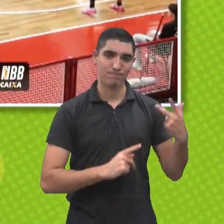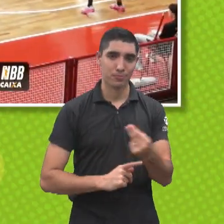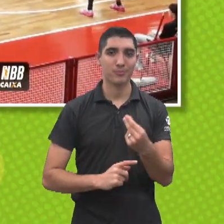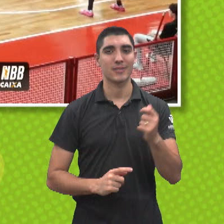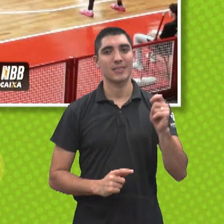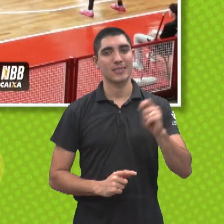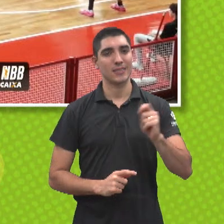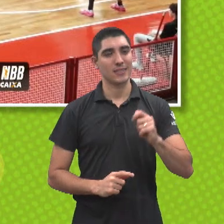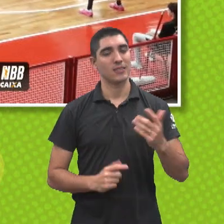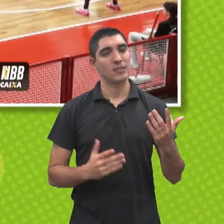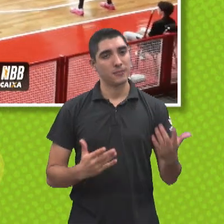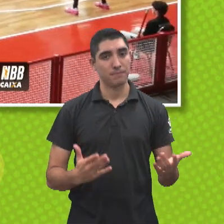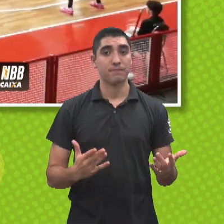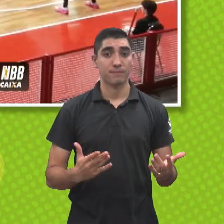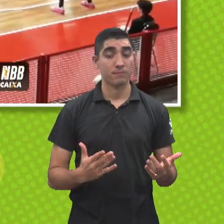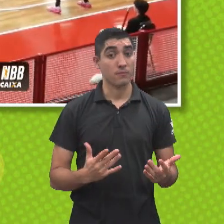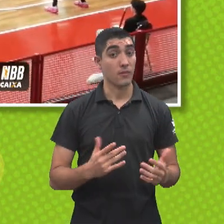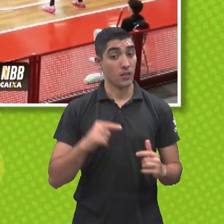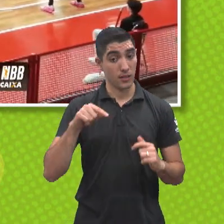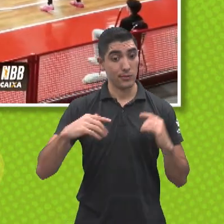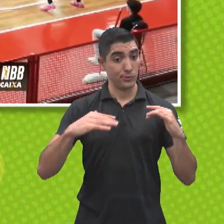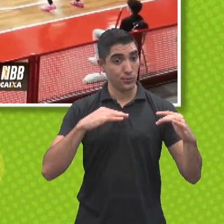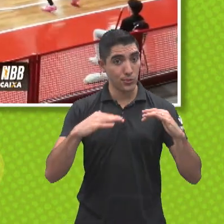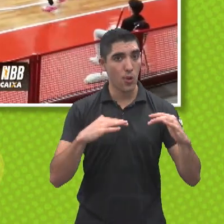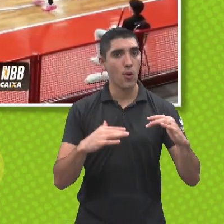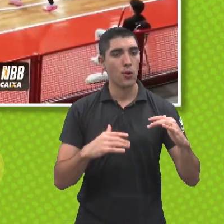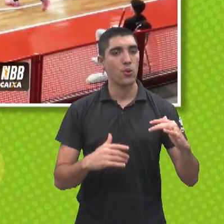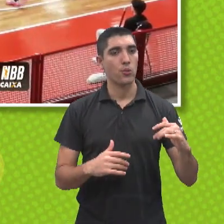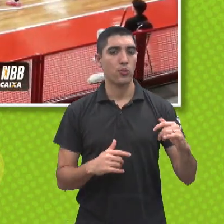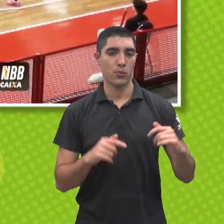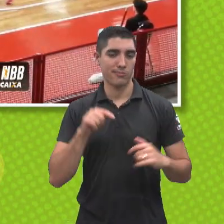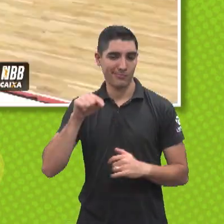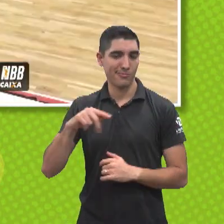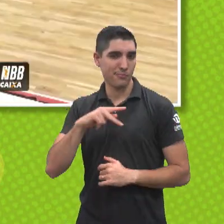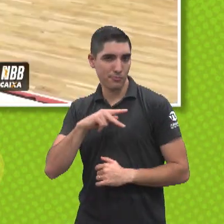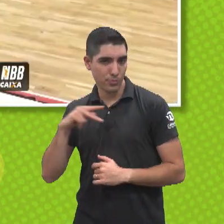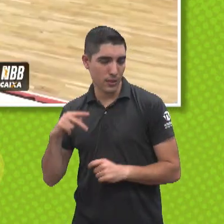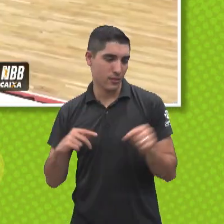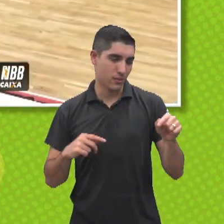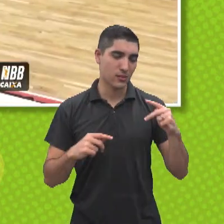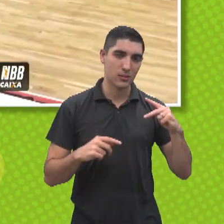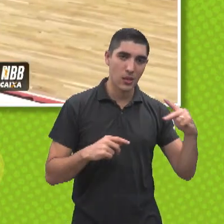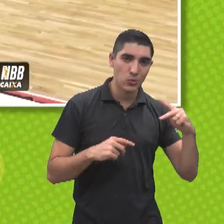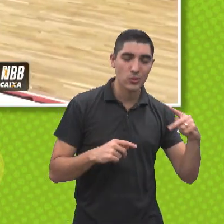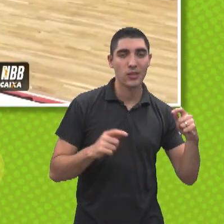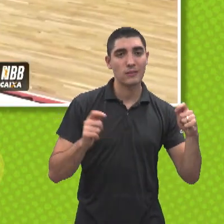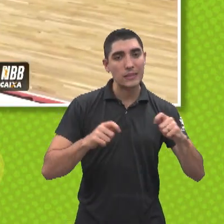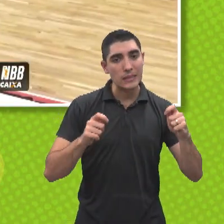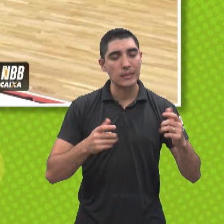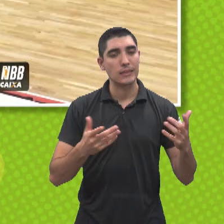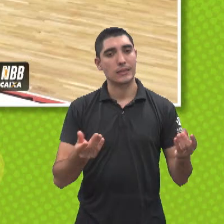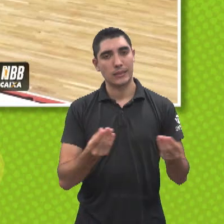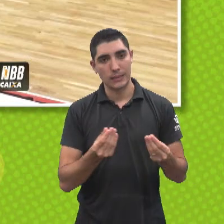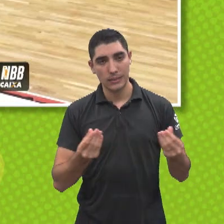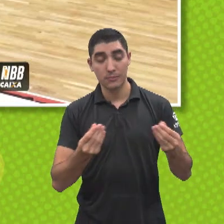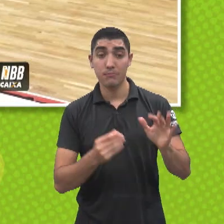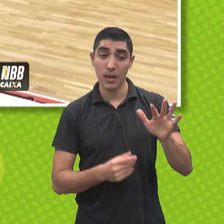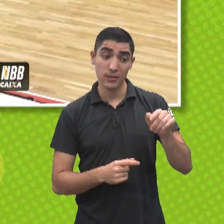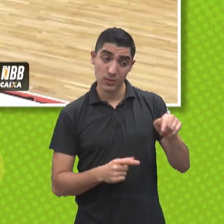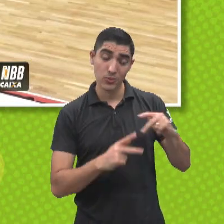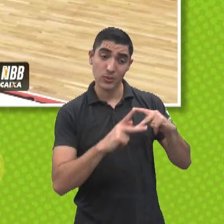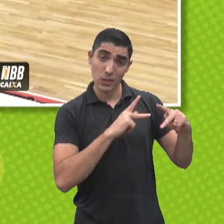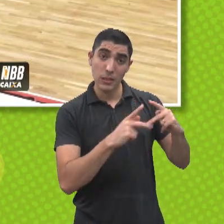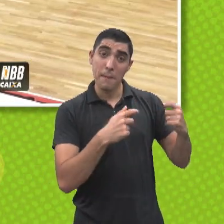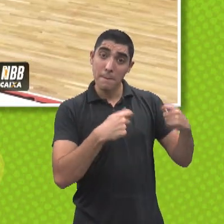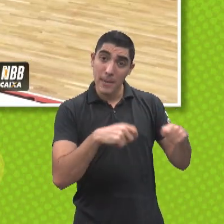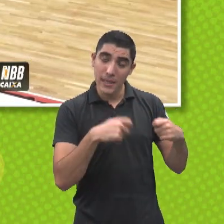Mais uma oportunidade aí jogando contra o Pinheiros fora de casa agora, mas infelizmente o São José precisa melhorar